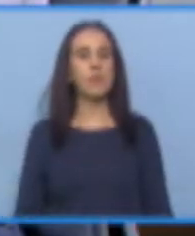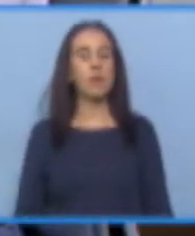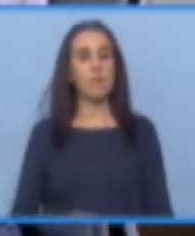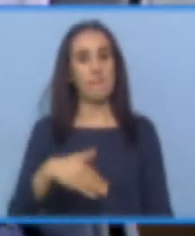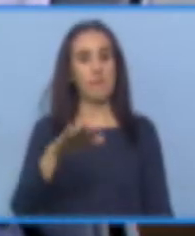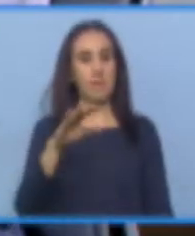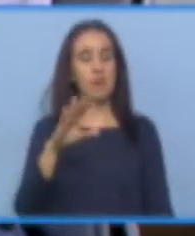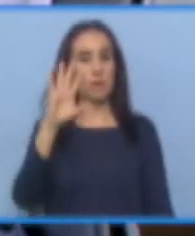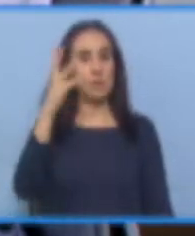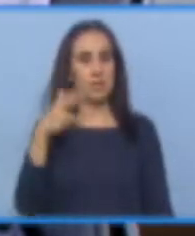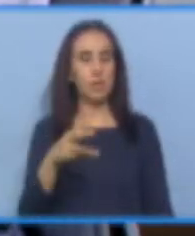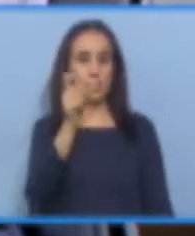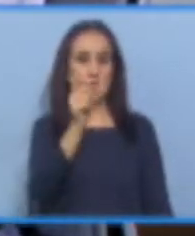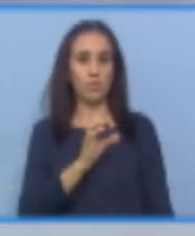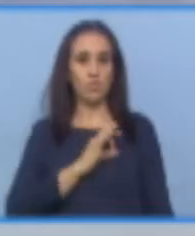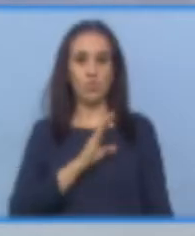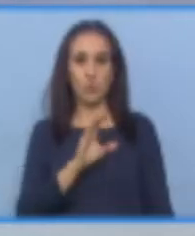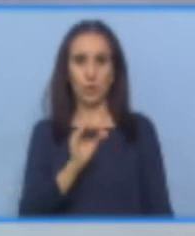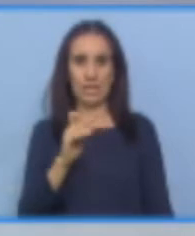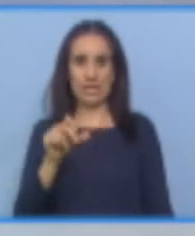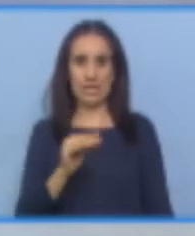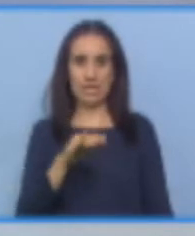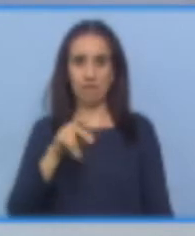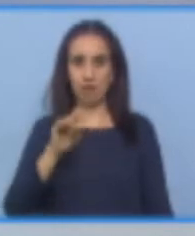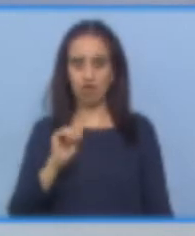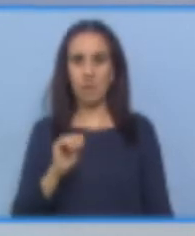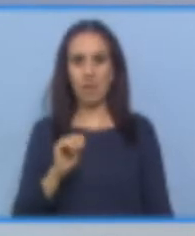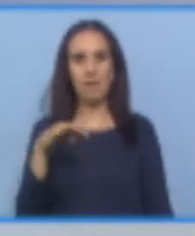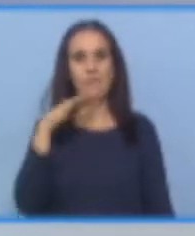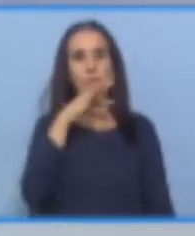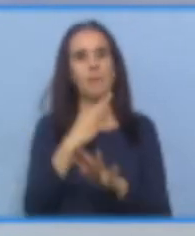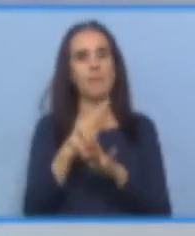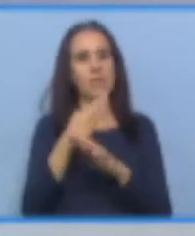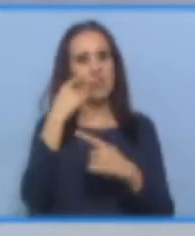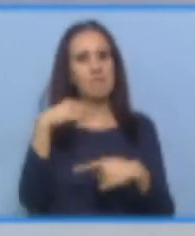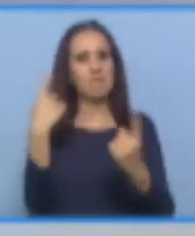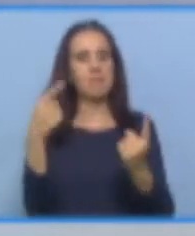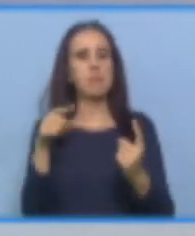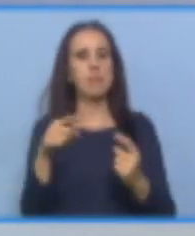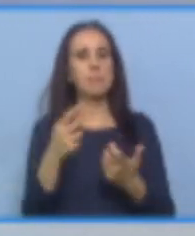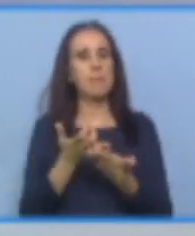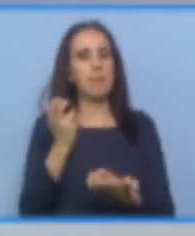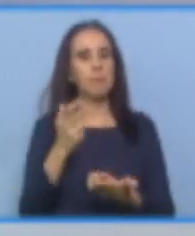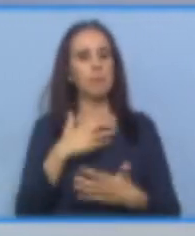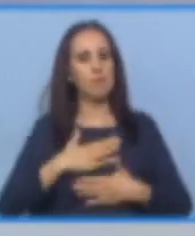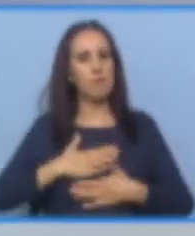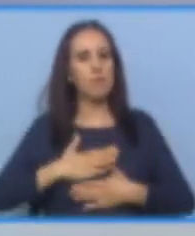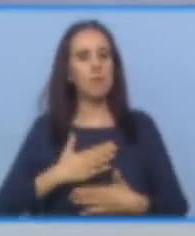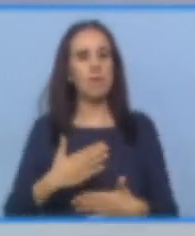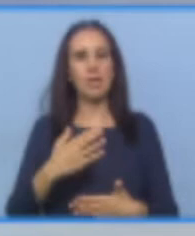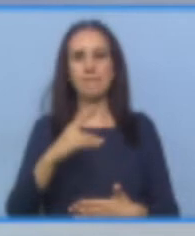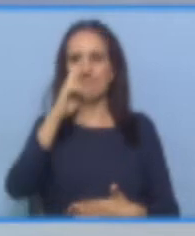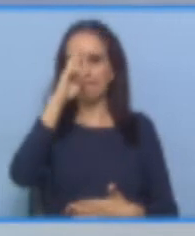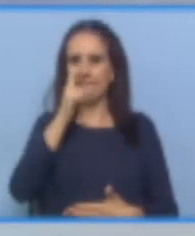dizia o Sr. Dom Joaquim Mendes, desta celebração da festa da família, marcada também por essa vontade e